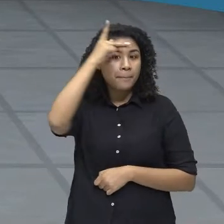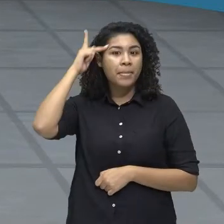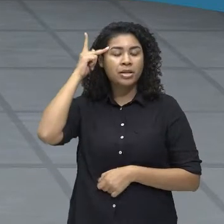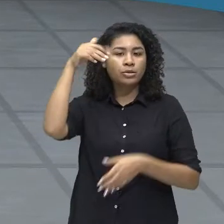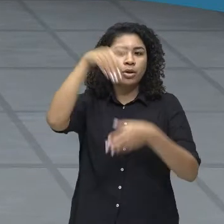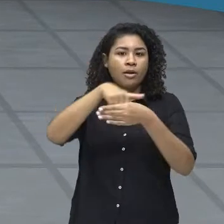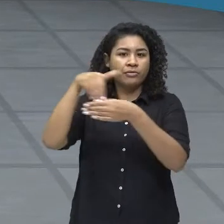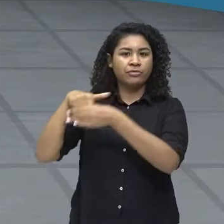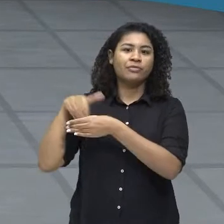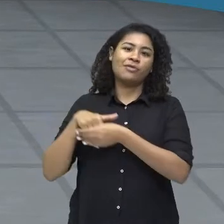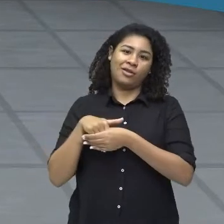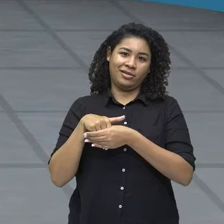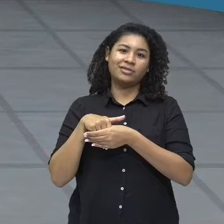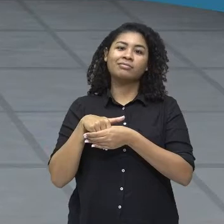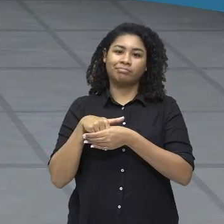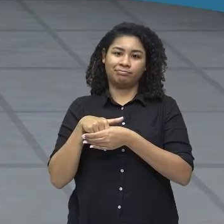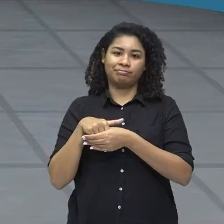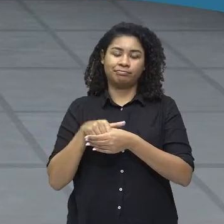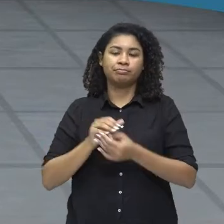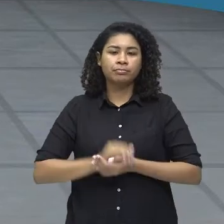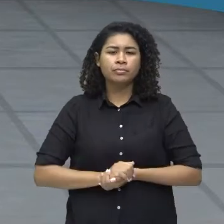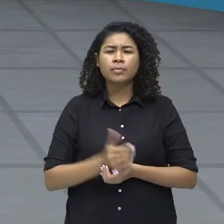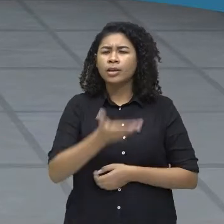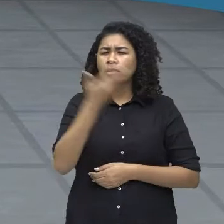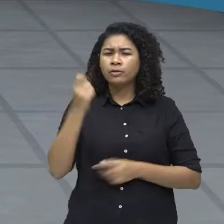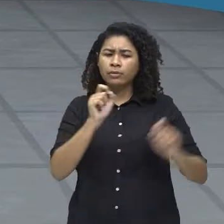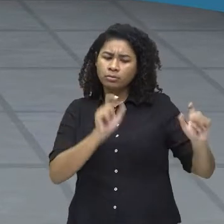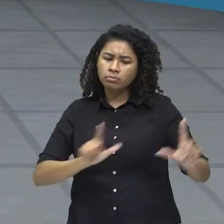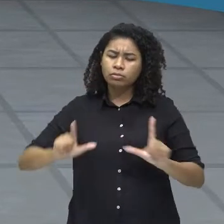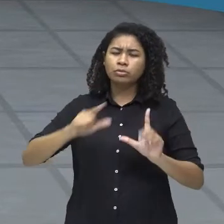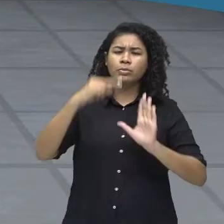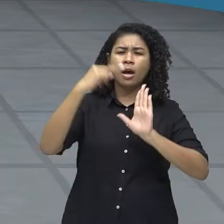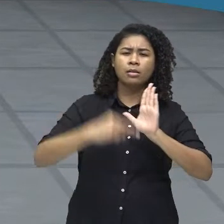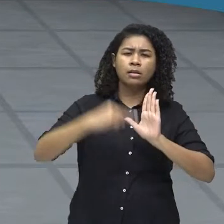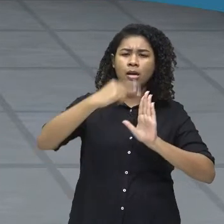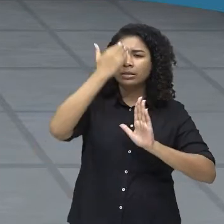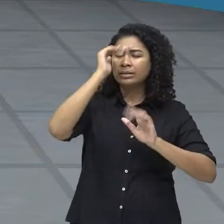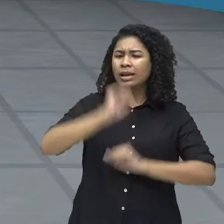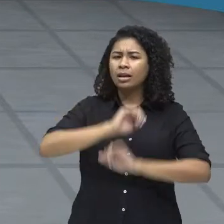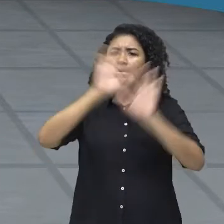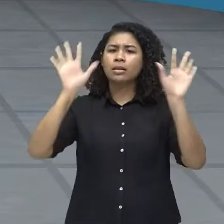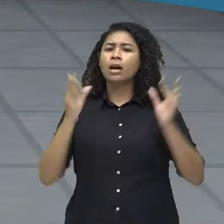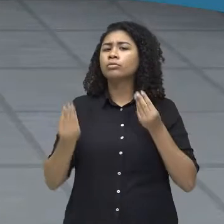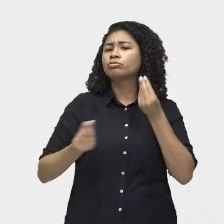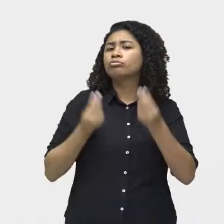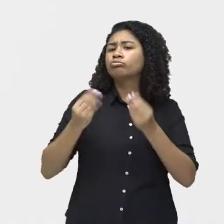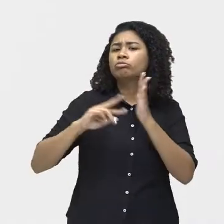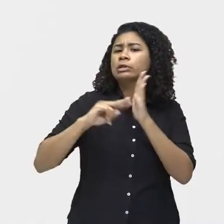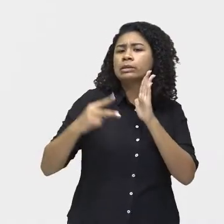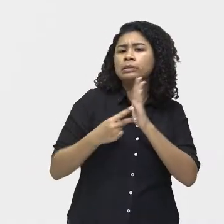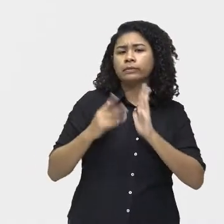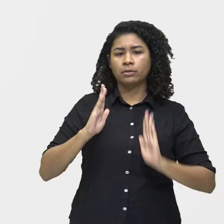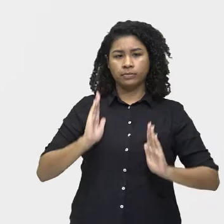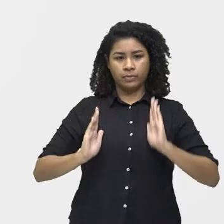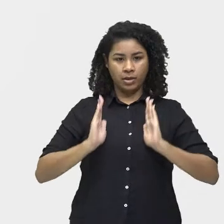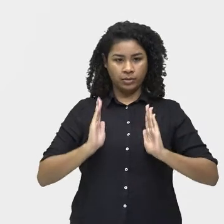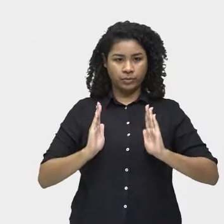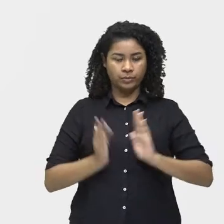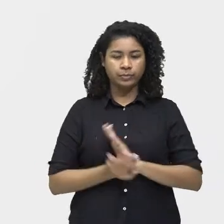Assembleia. Vamos agora ao texto para a gente entender um pouco a mais o que esse momento quer dizer para a gente.